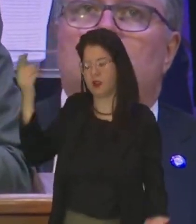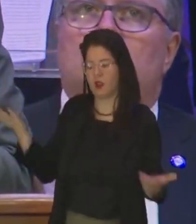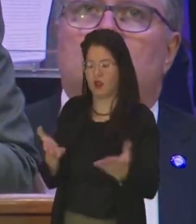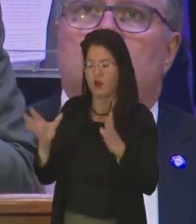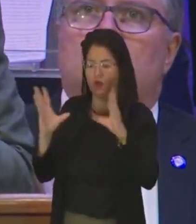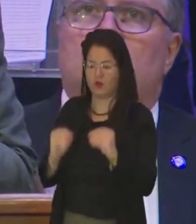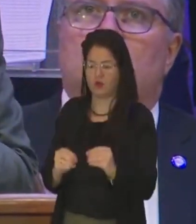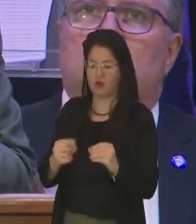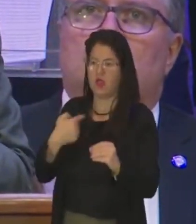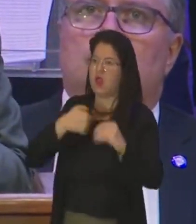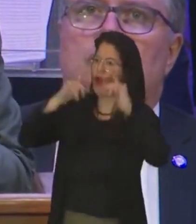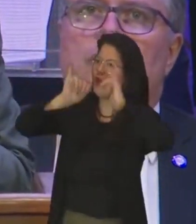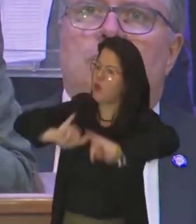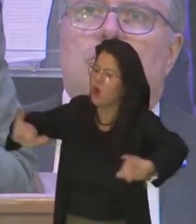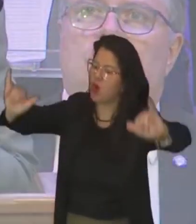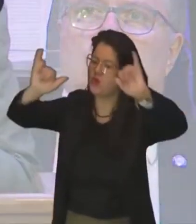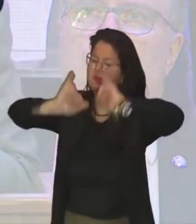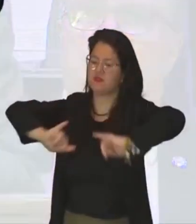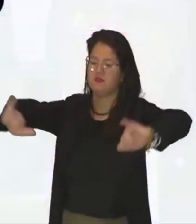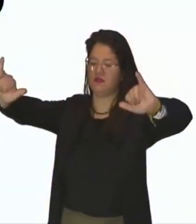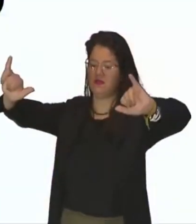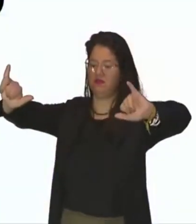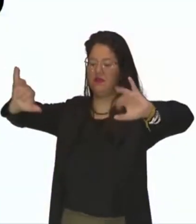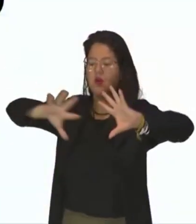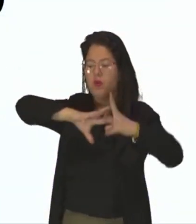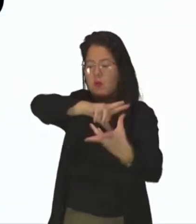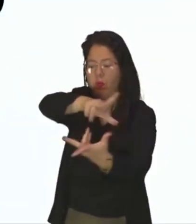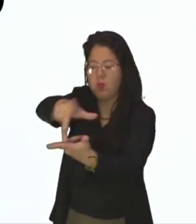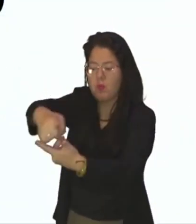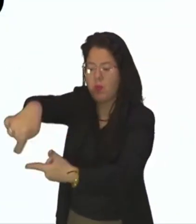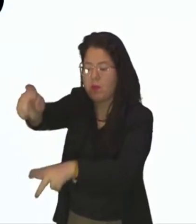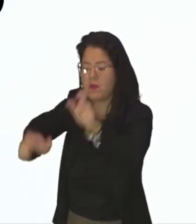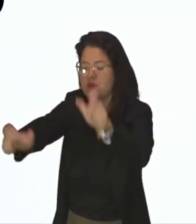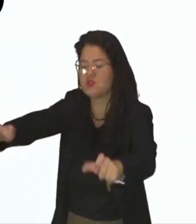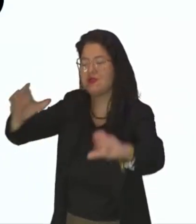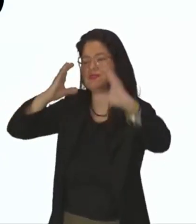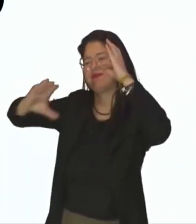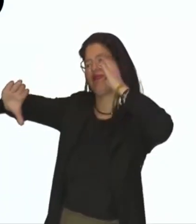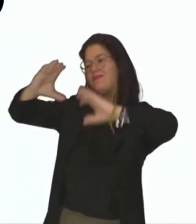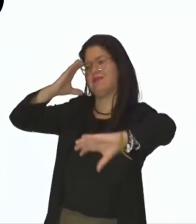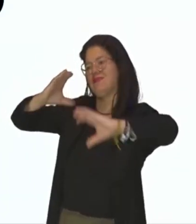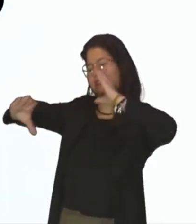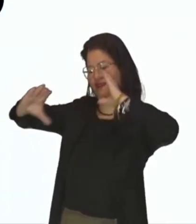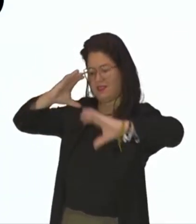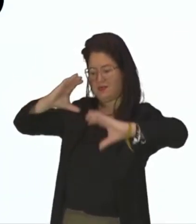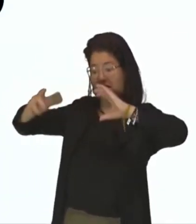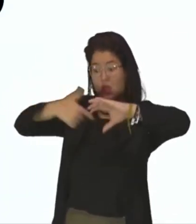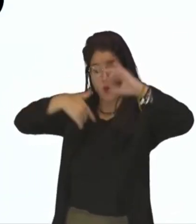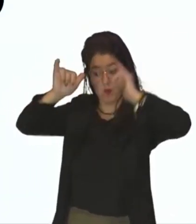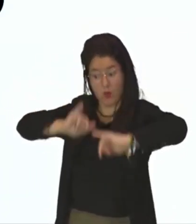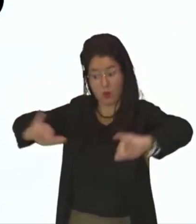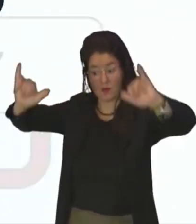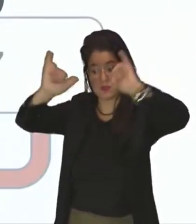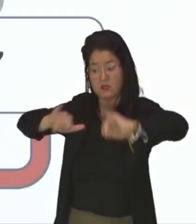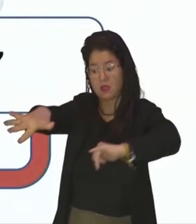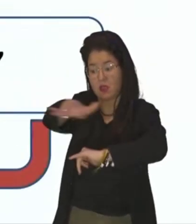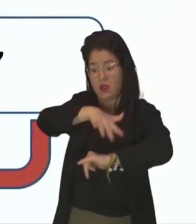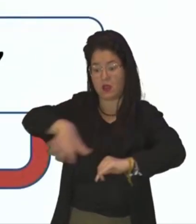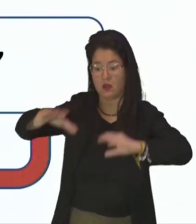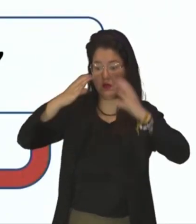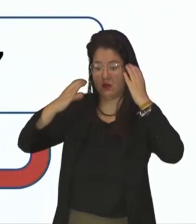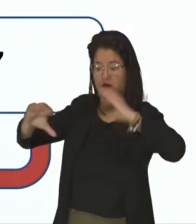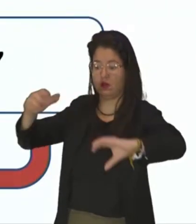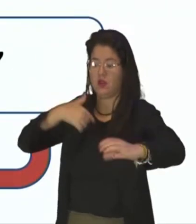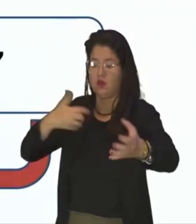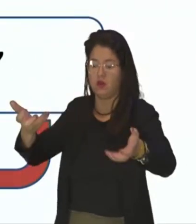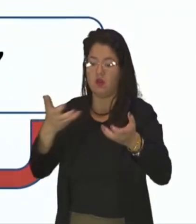noite. Eu vou anunciar para o mundo todo cantar. Eu vou anunciar para o mundo todo cantar. Eu gostaria de